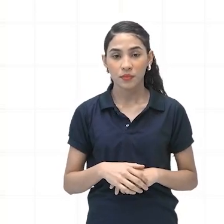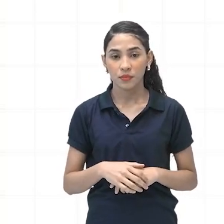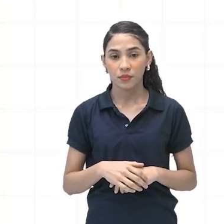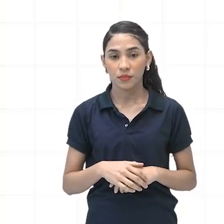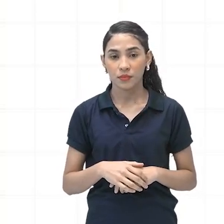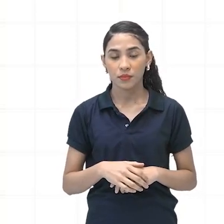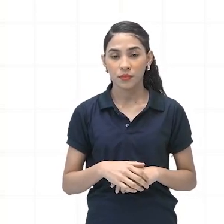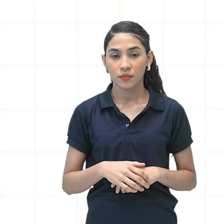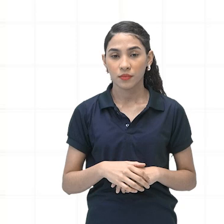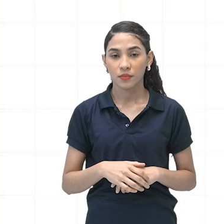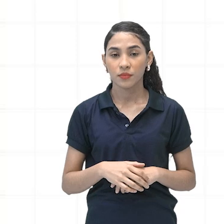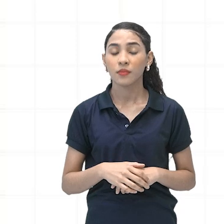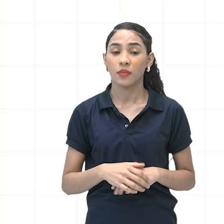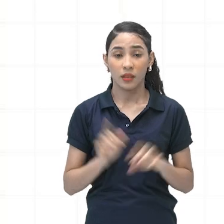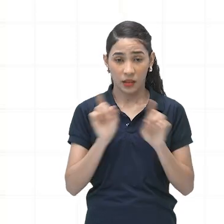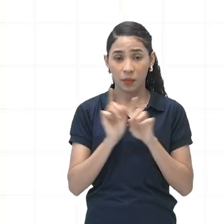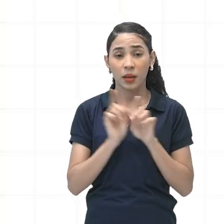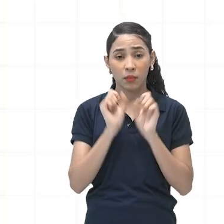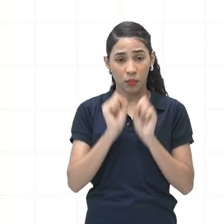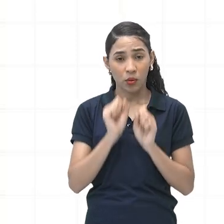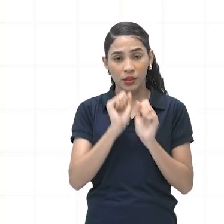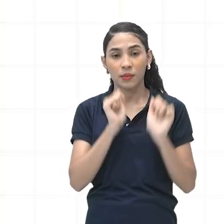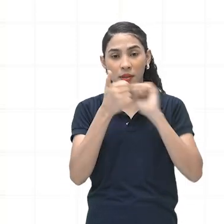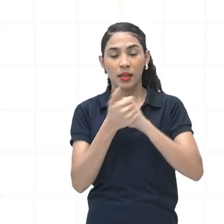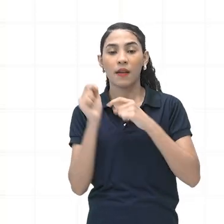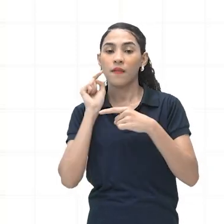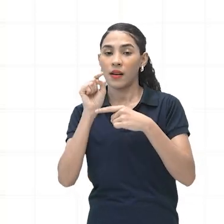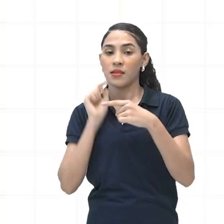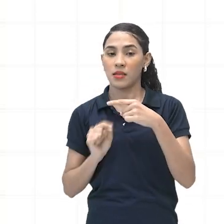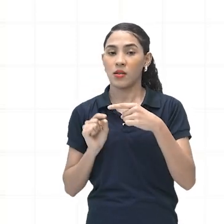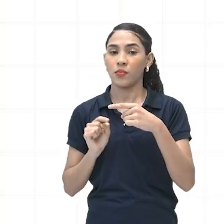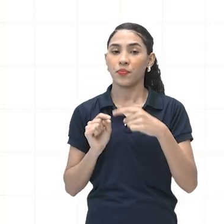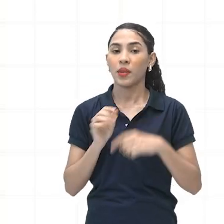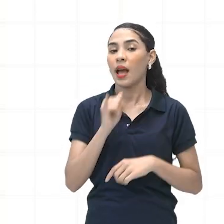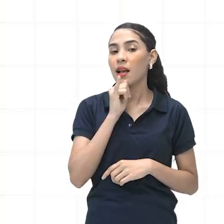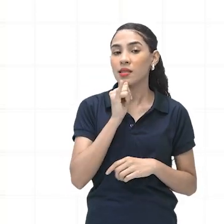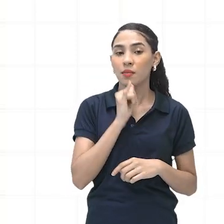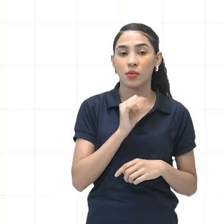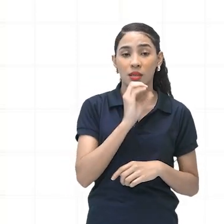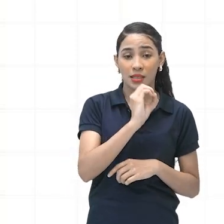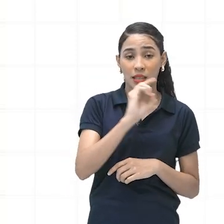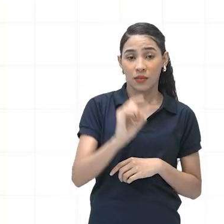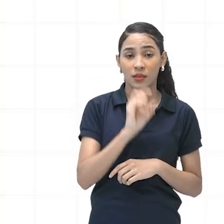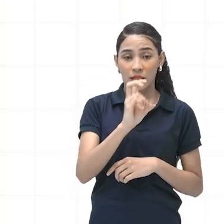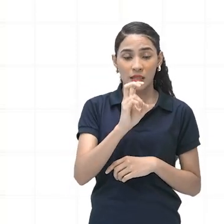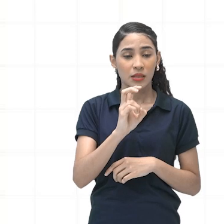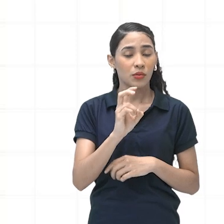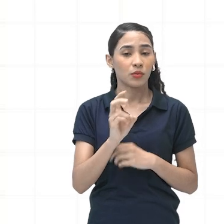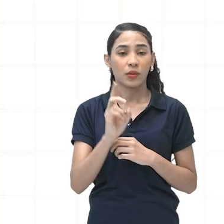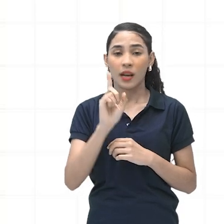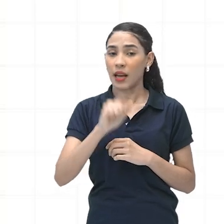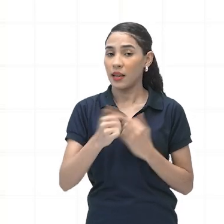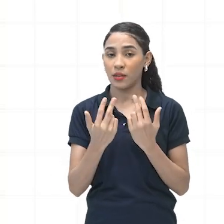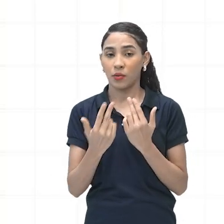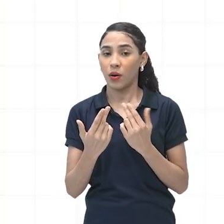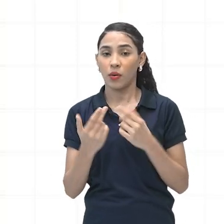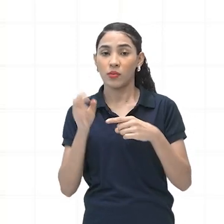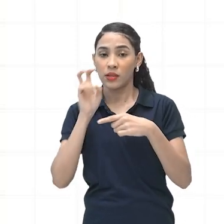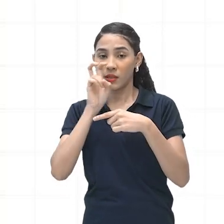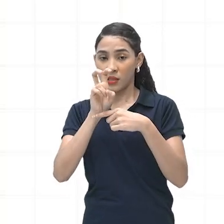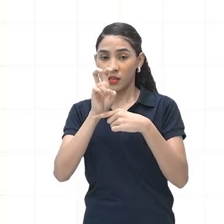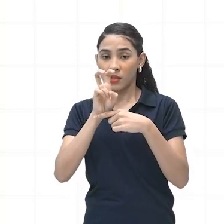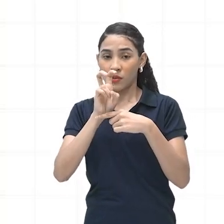como uma fração, não pode? Ó, 0,5 é a mesma coisa que